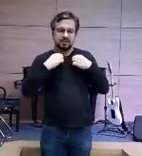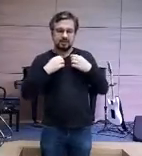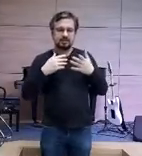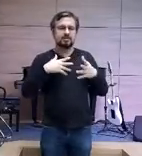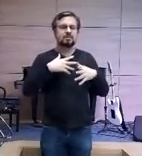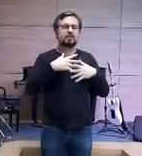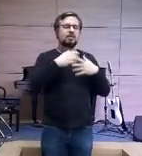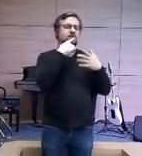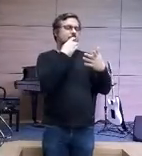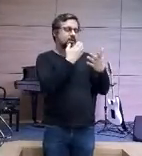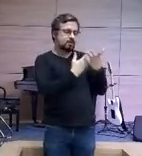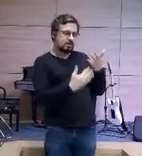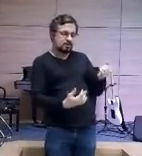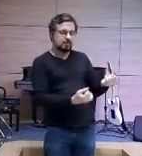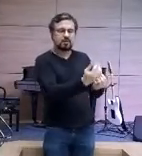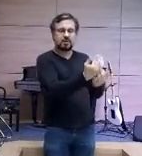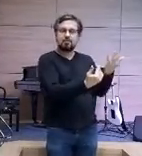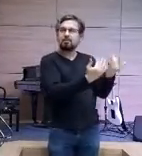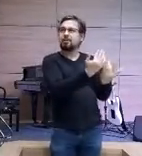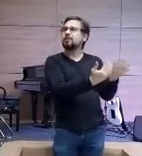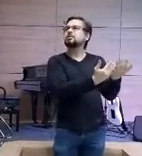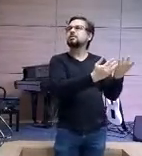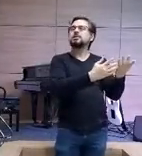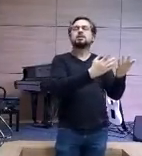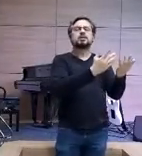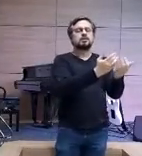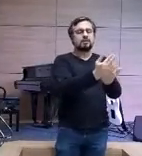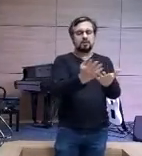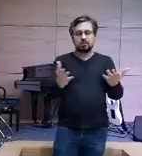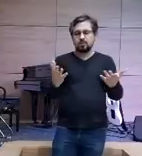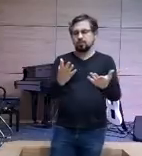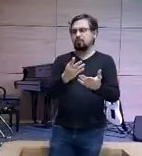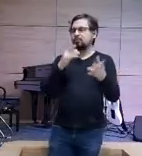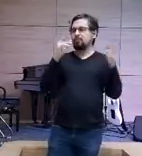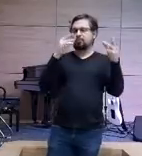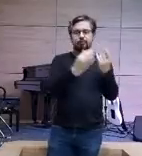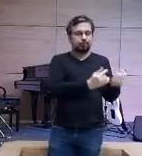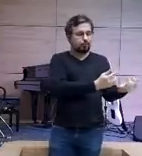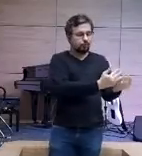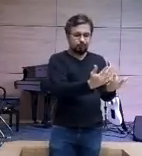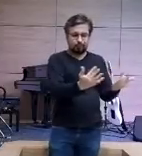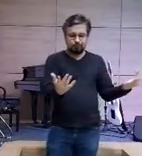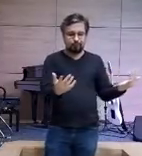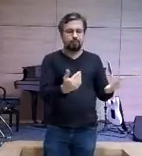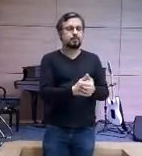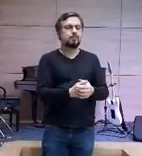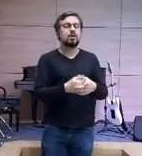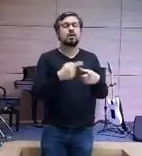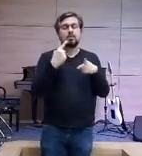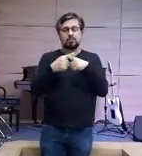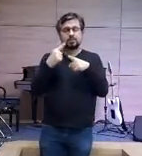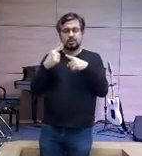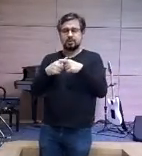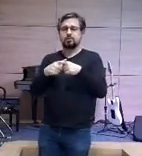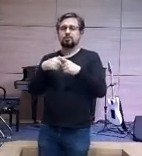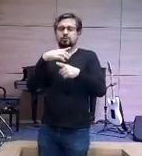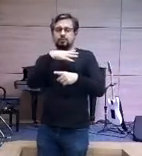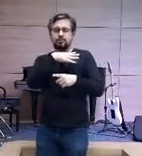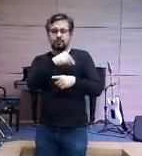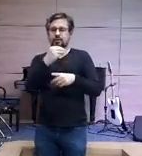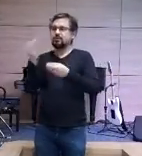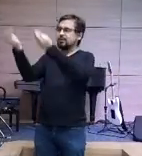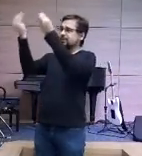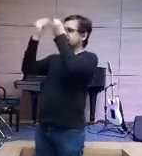rolavam no sangue serão queimado e serviram de Passo Ao fogo porque o menino nos nasceu